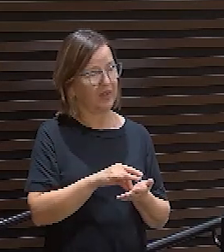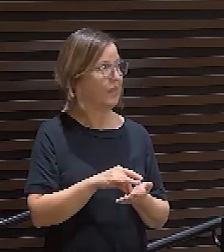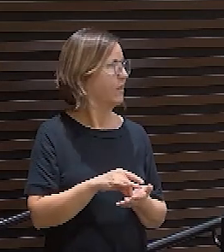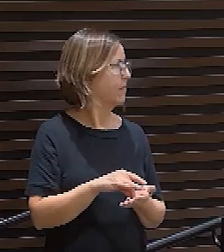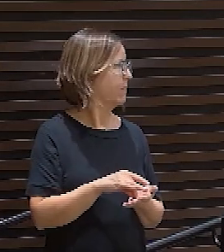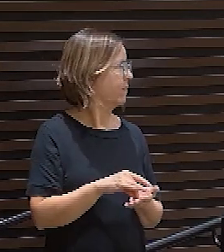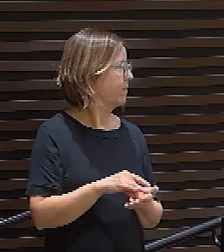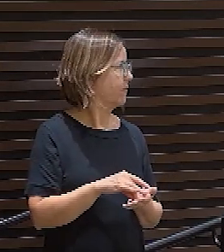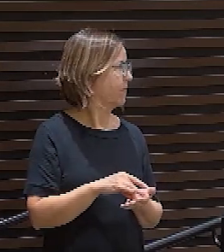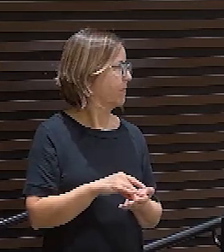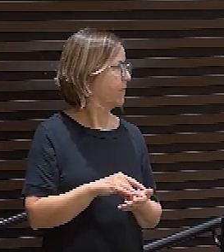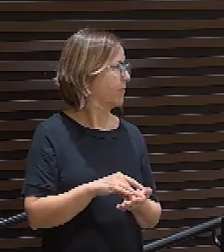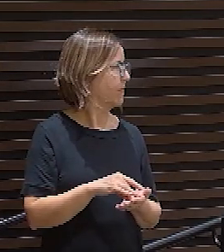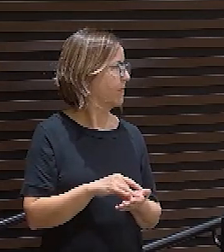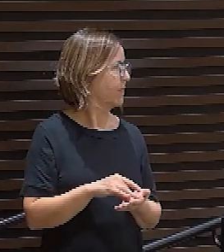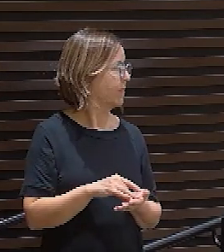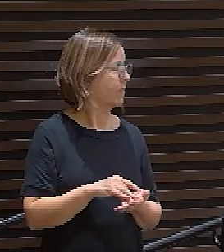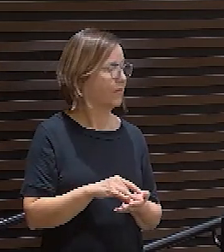estudos,